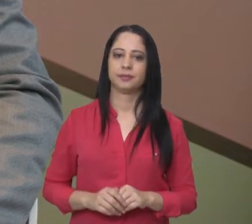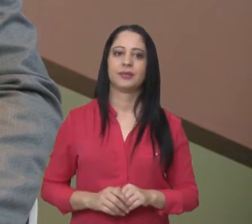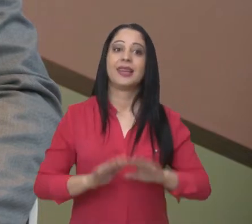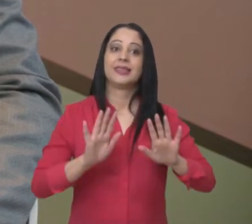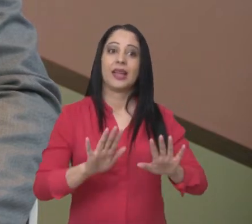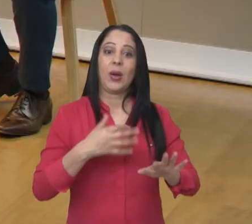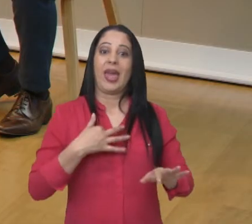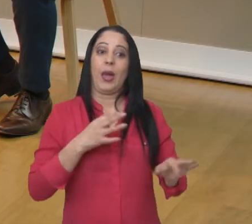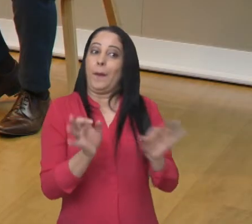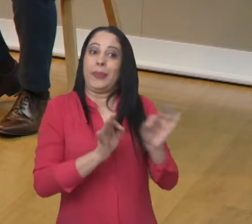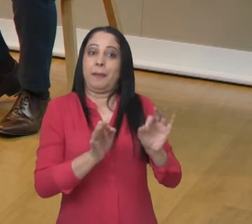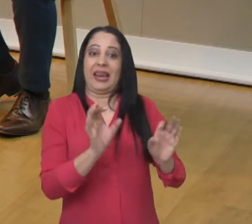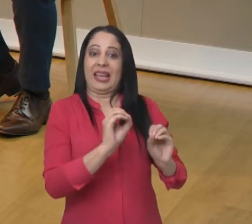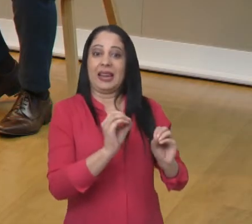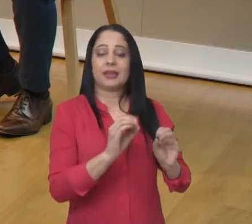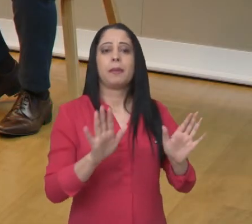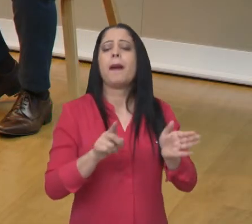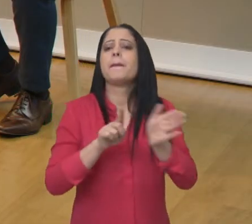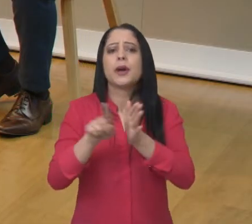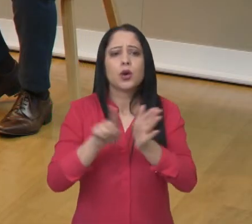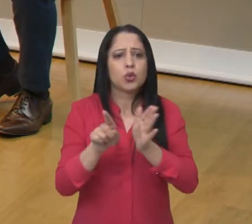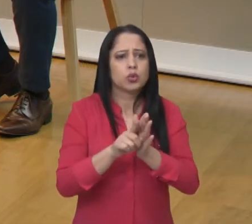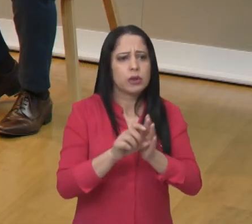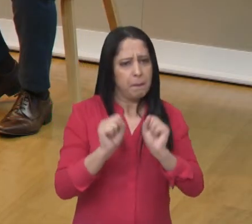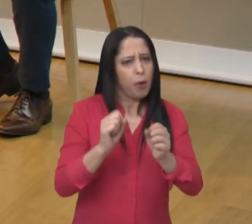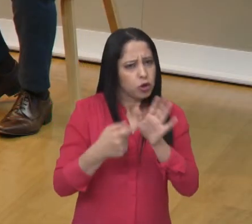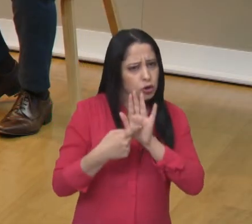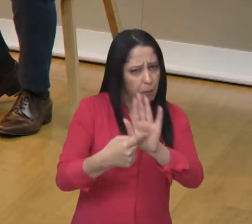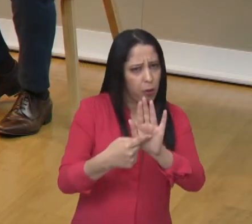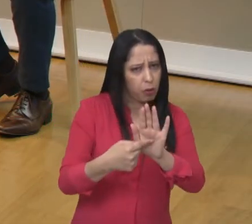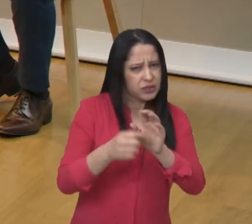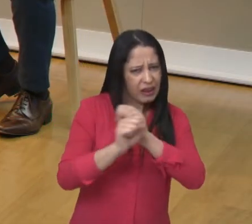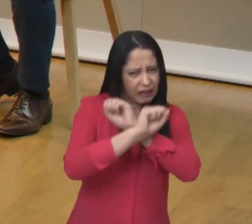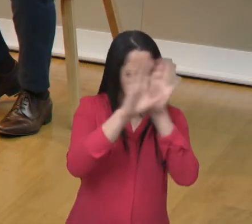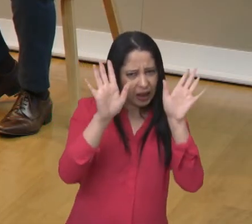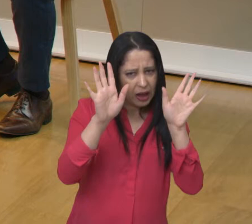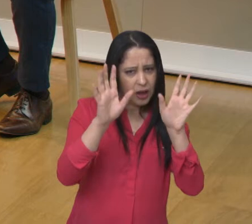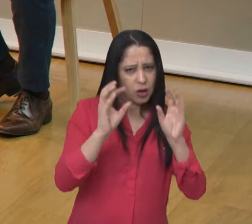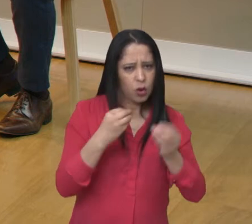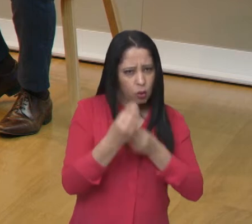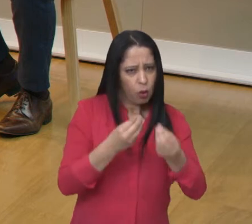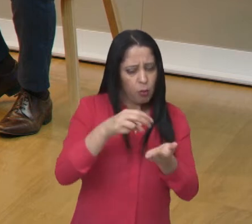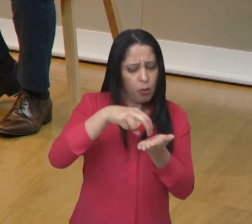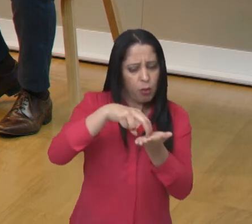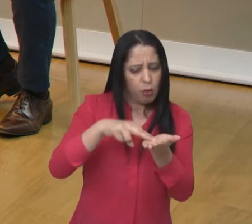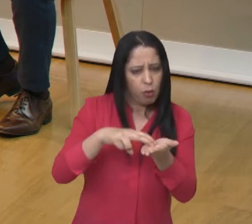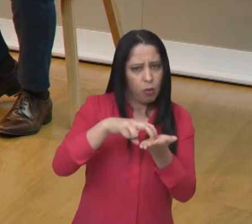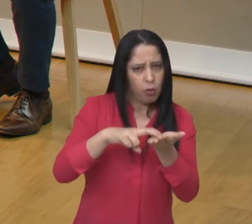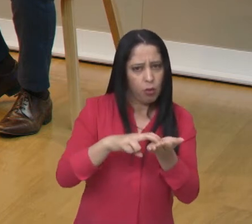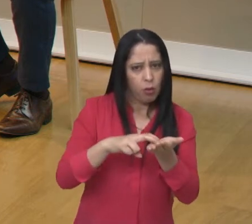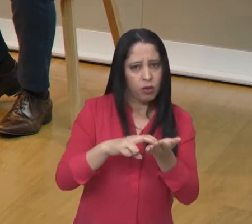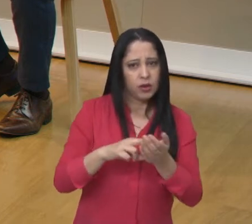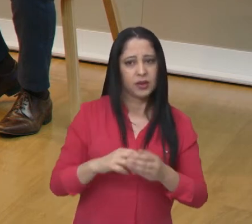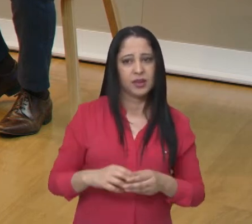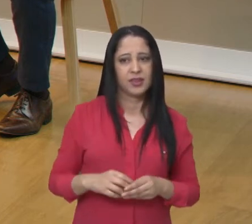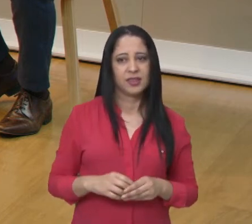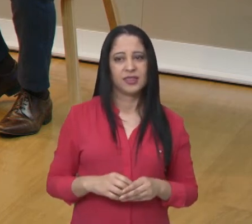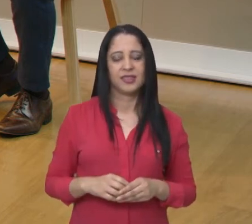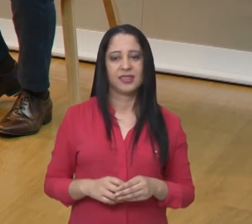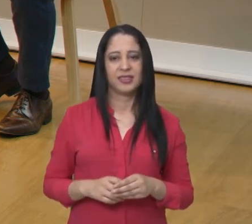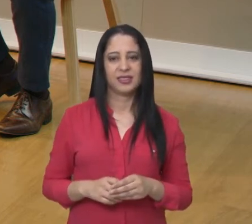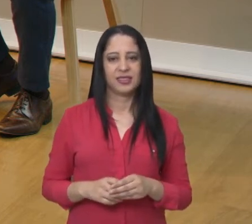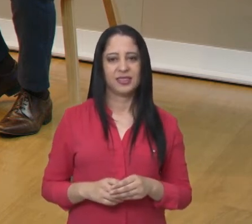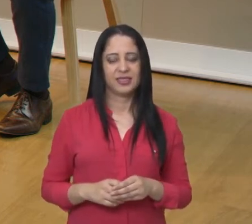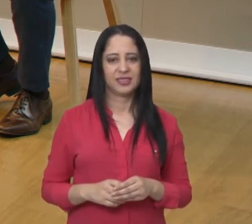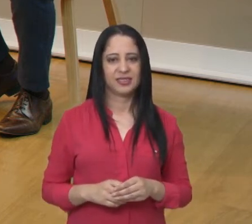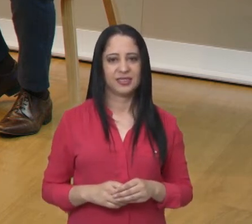isso. Gente, isso não estava planejado aqui, mas vou perguntar para os meninos aqui no estúdio, será que o doutor pode mostrar ali a maneira correta de agachar? A gente consegue